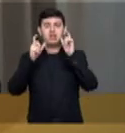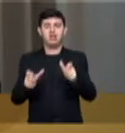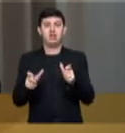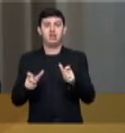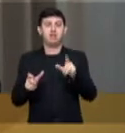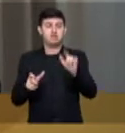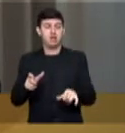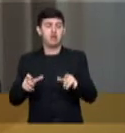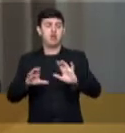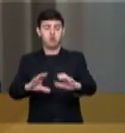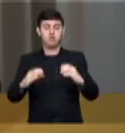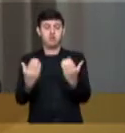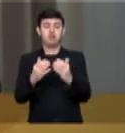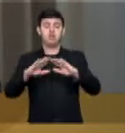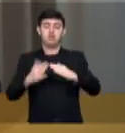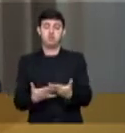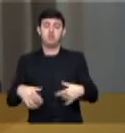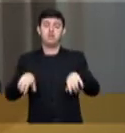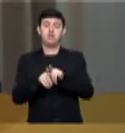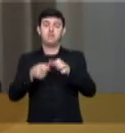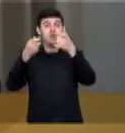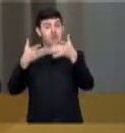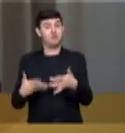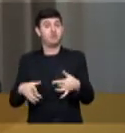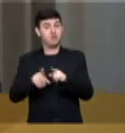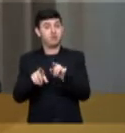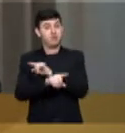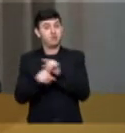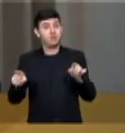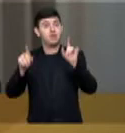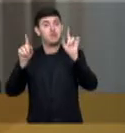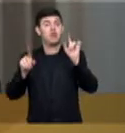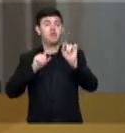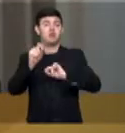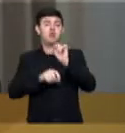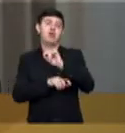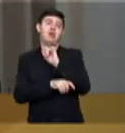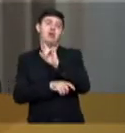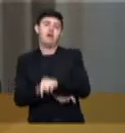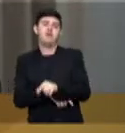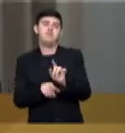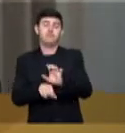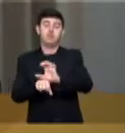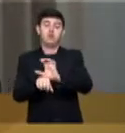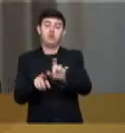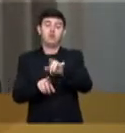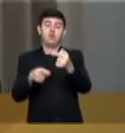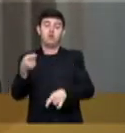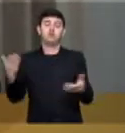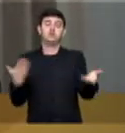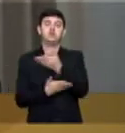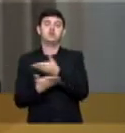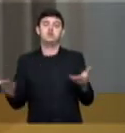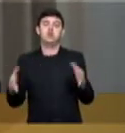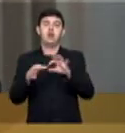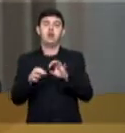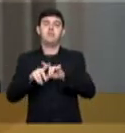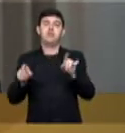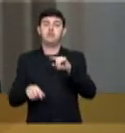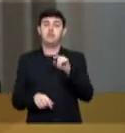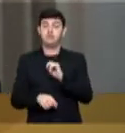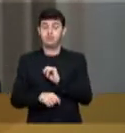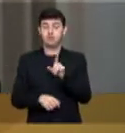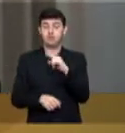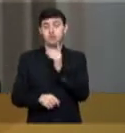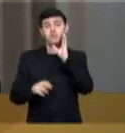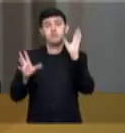comunidade da escola, e por fim ela traz o que eu dizia sobre o paradoxo inconstitucional. Vejam, se a mera, o artigo